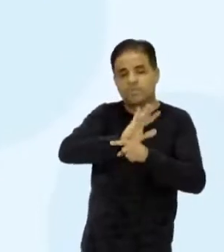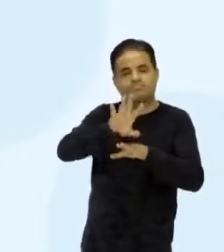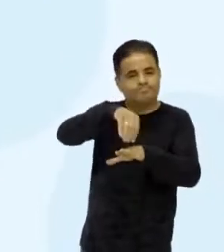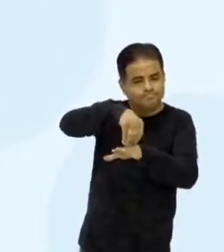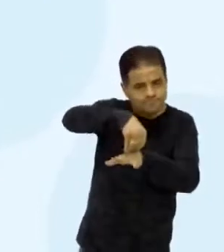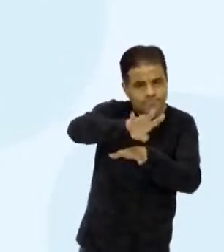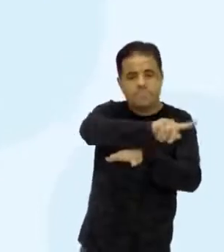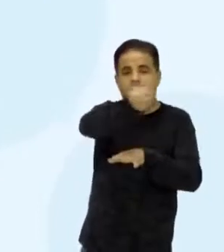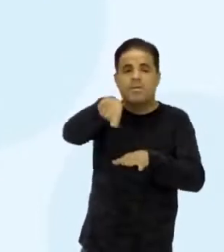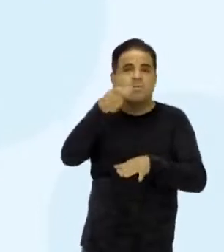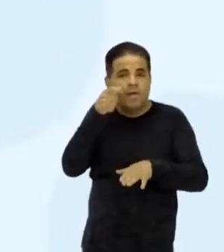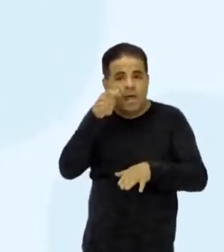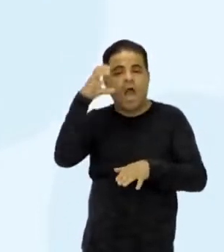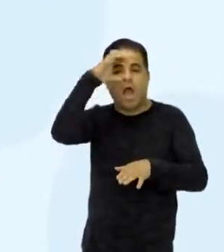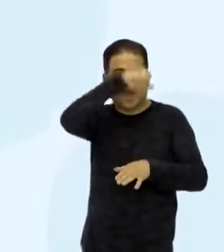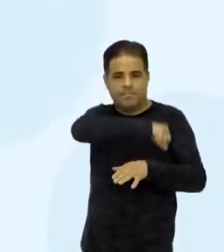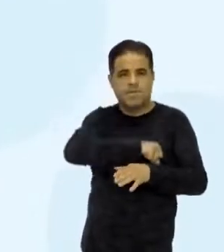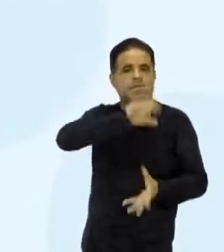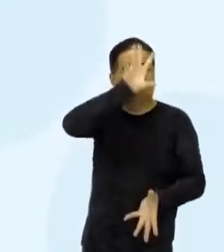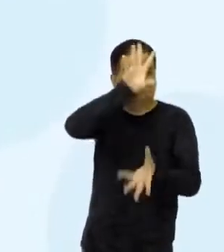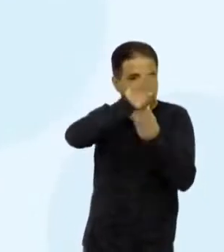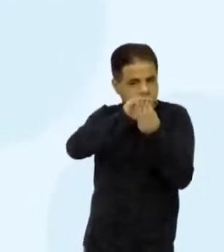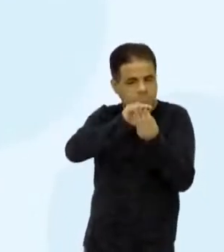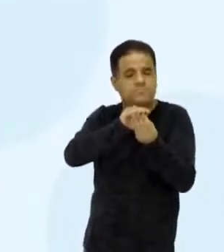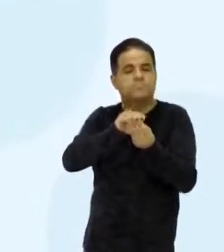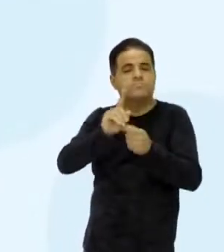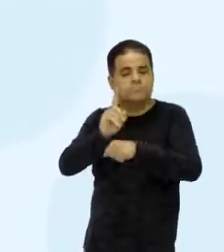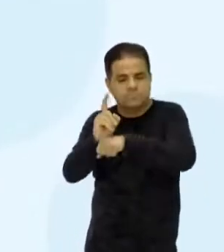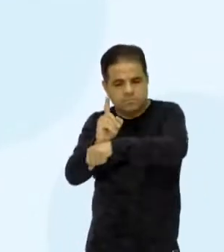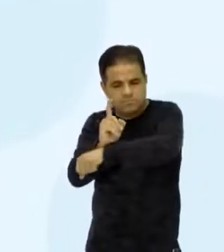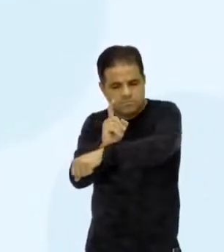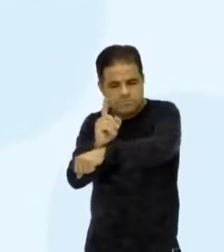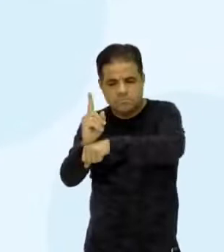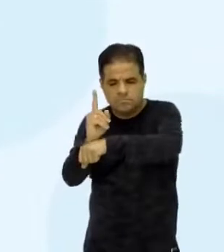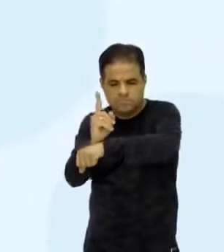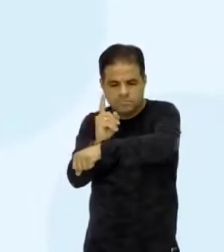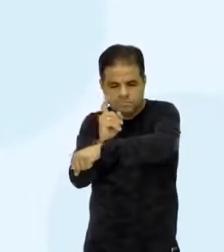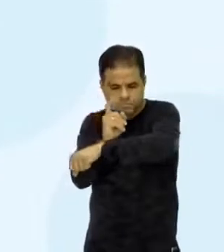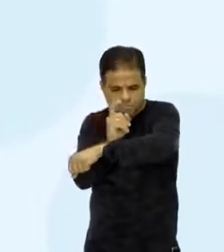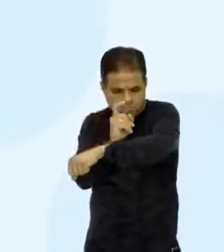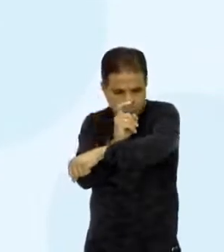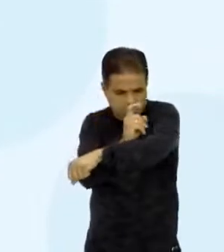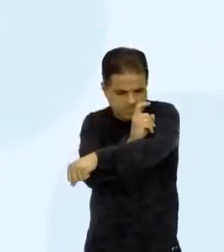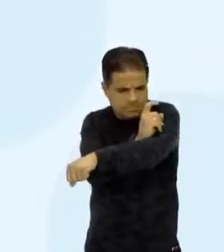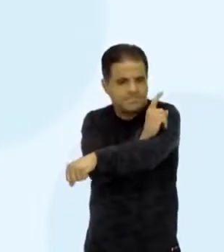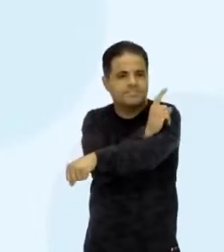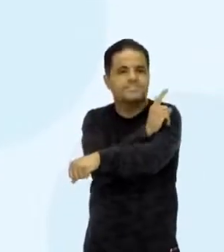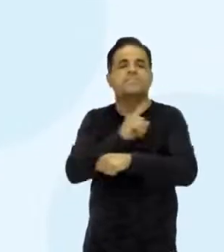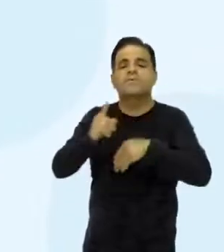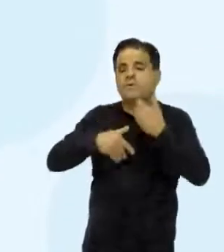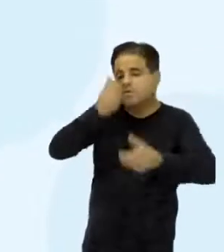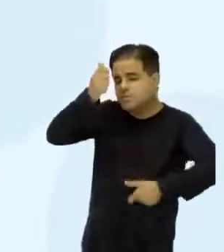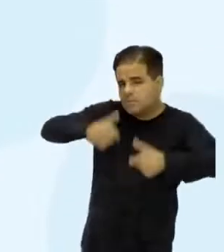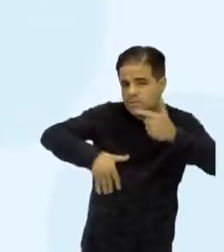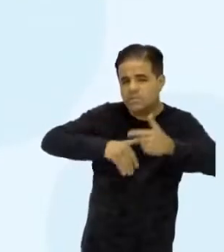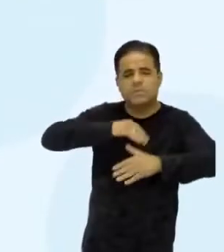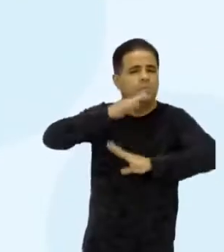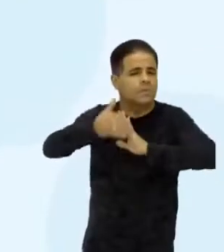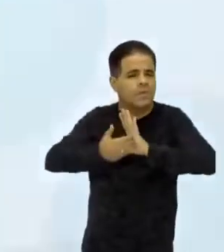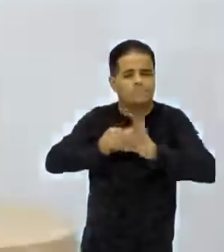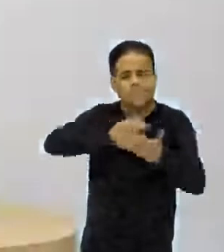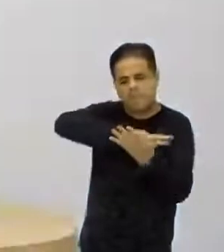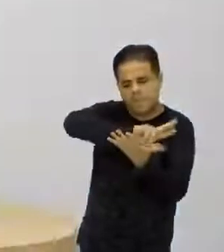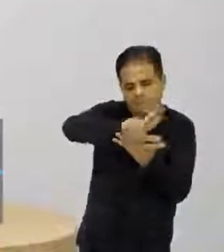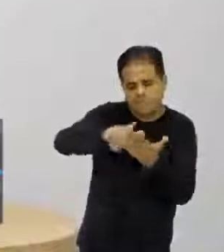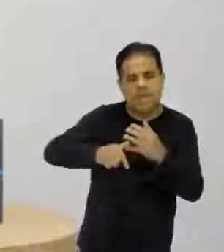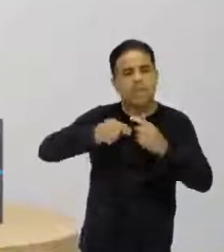sugestão para vocês, que chama aí o resumo sobre evolução, quer que desenhe, e nesse resumo conta todos os